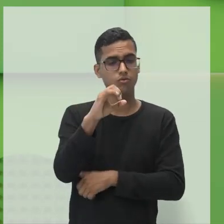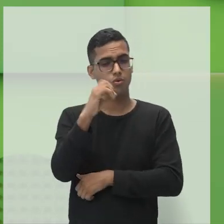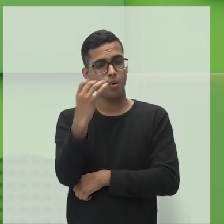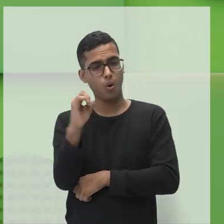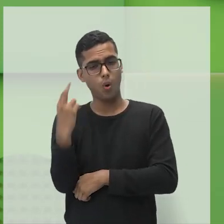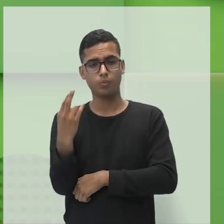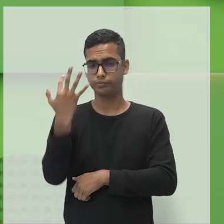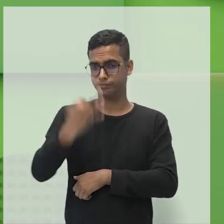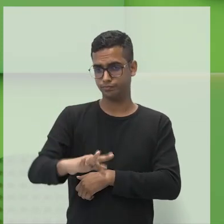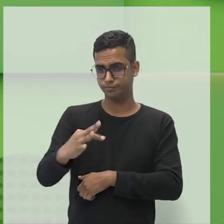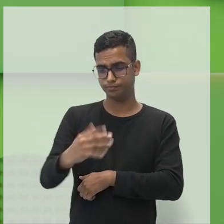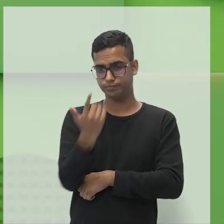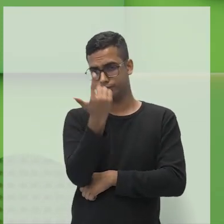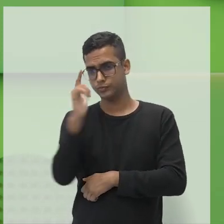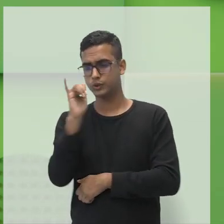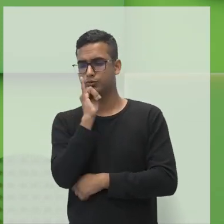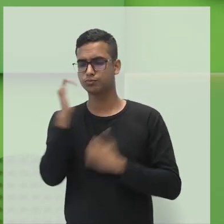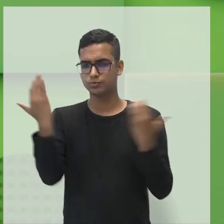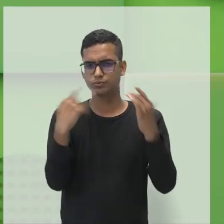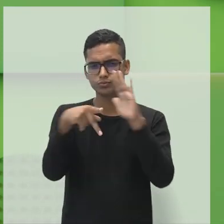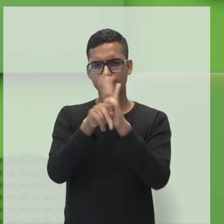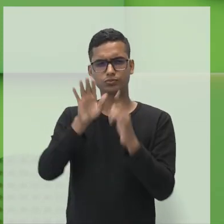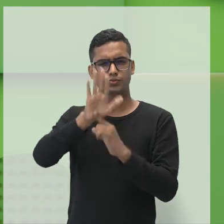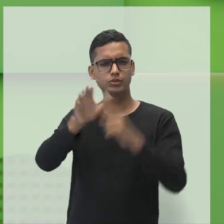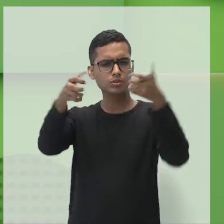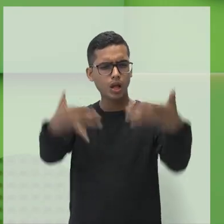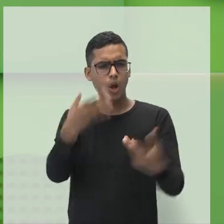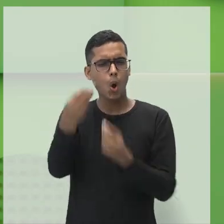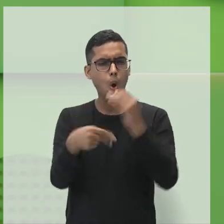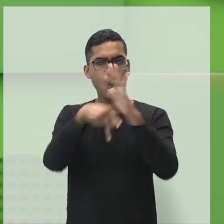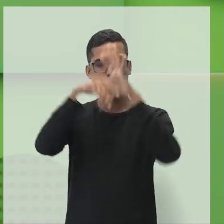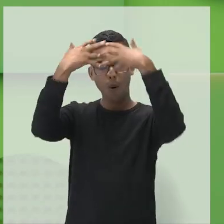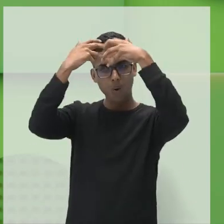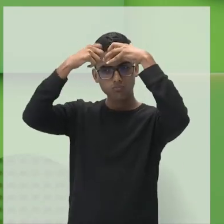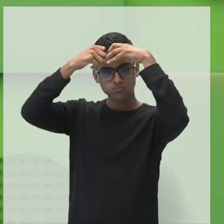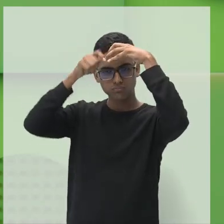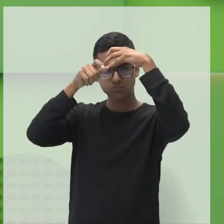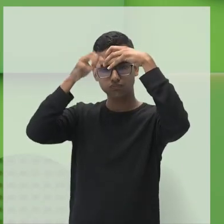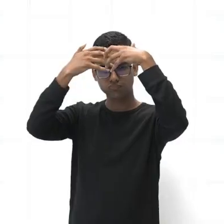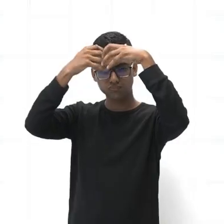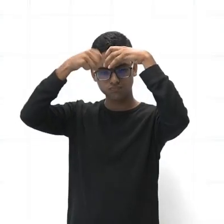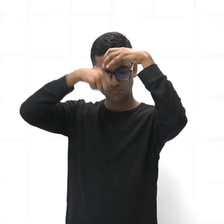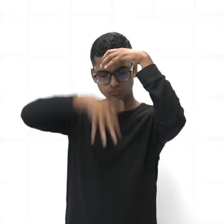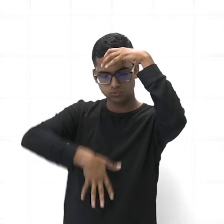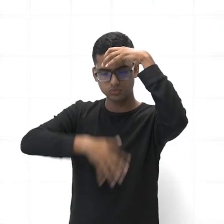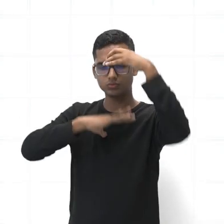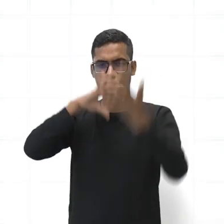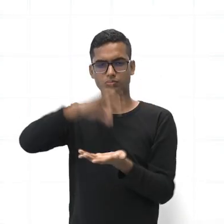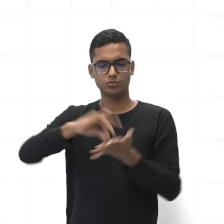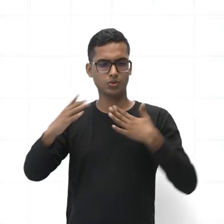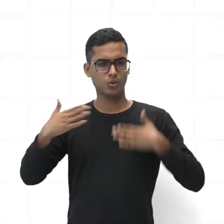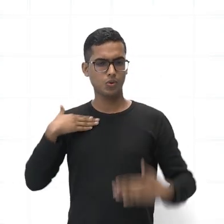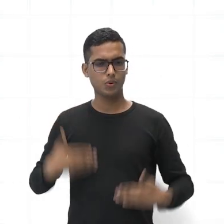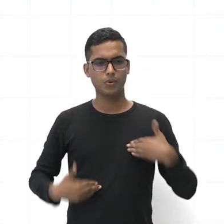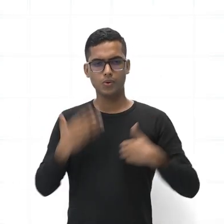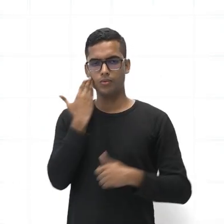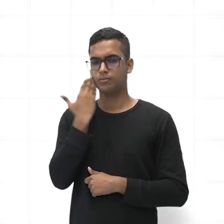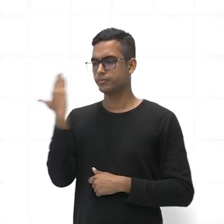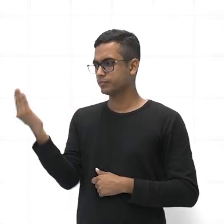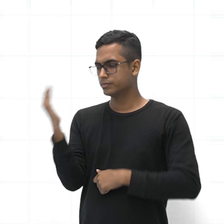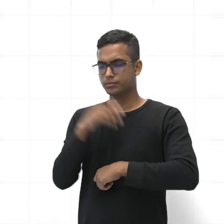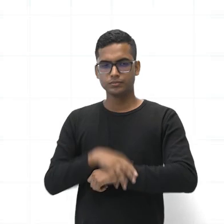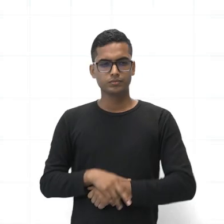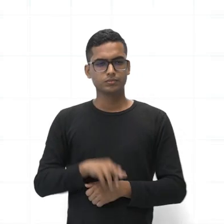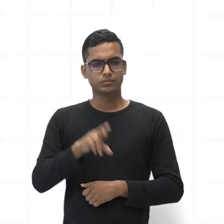para dar essa relação entre o sistema locomotor e o sistema nervoso. Ele se chama de